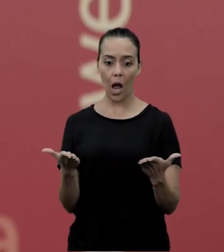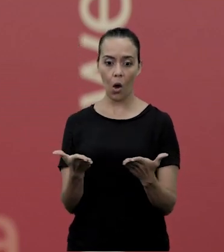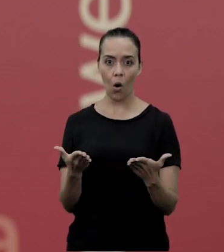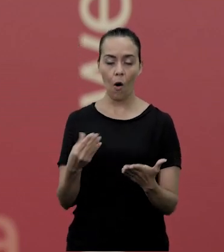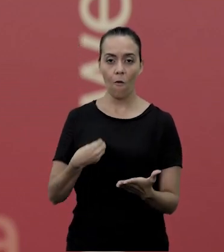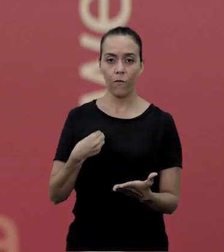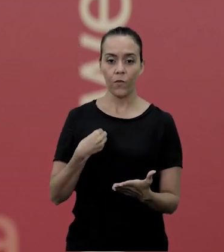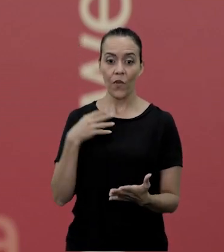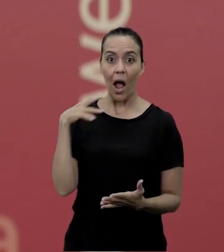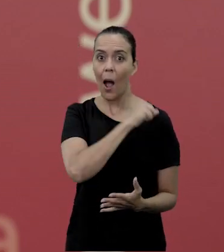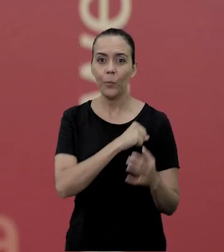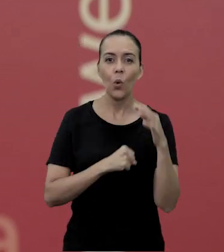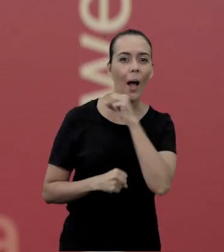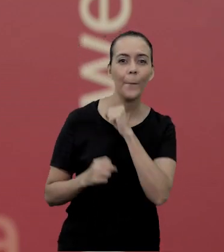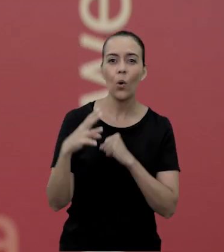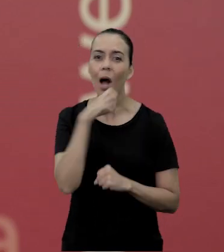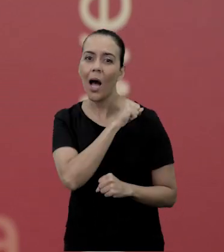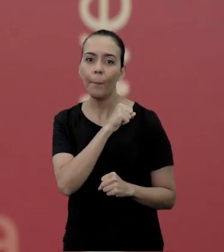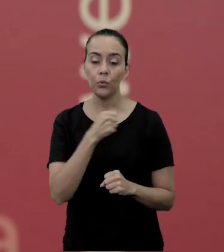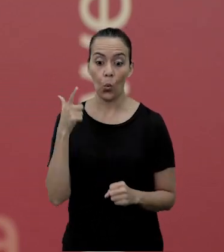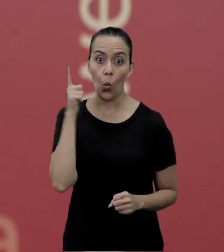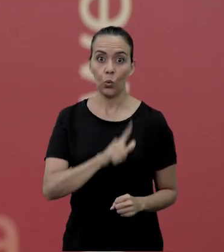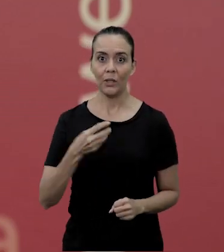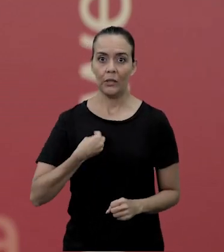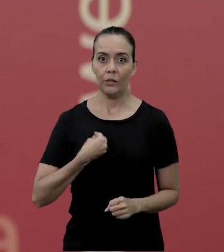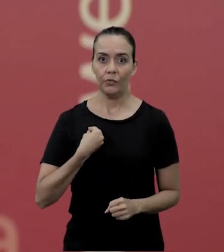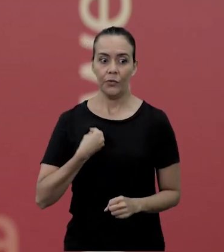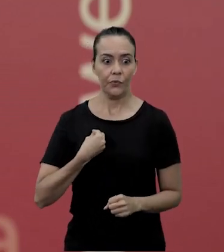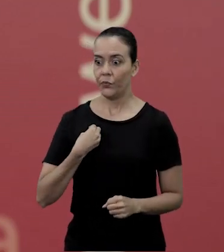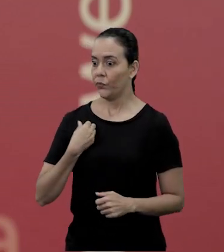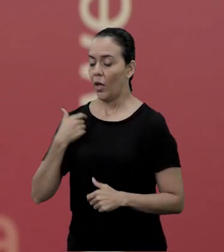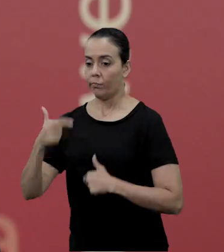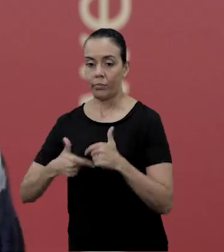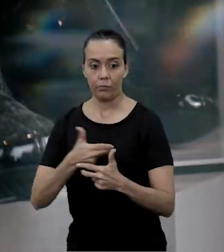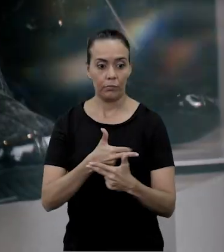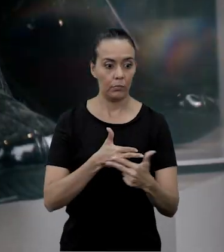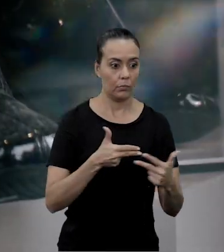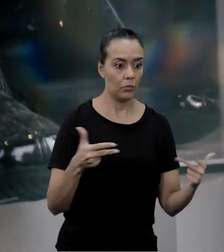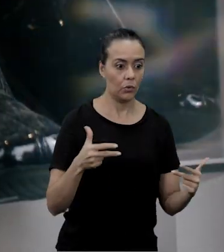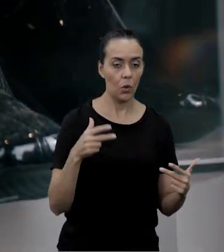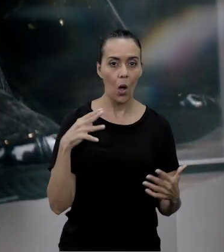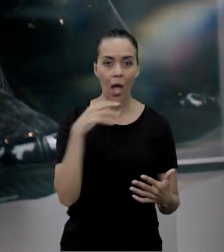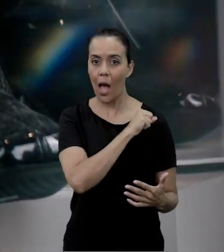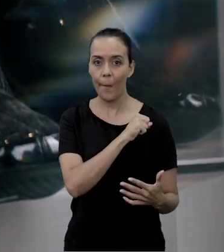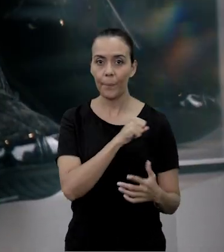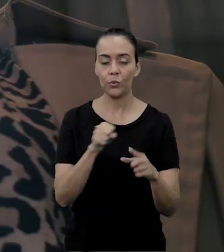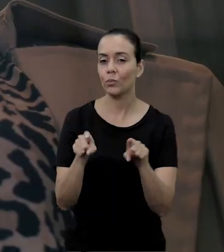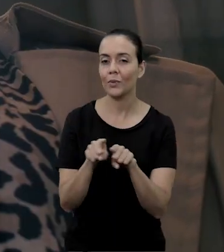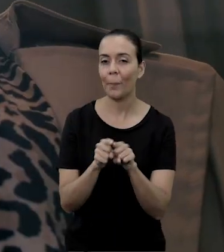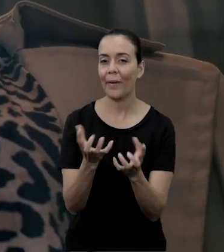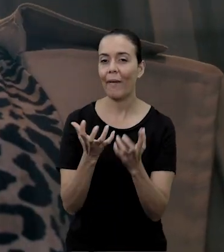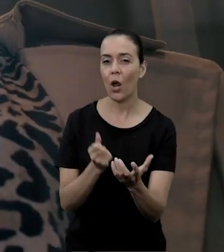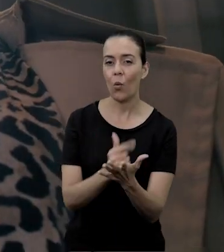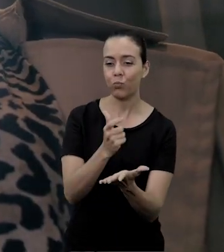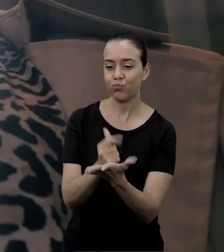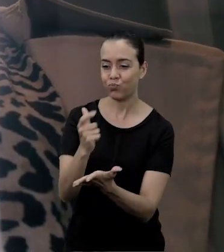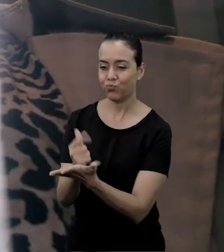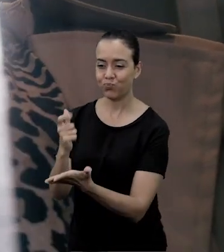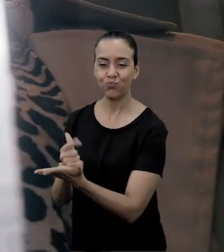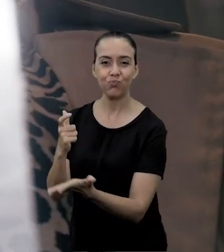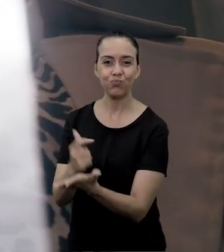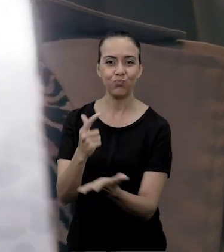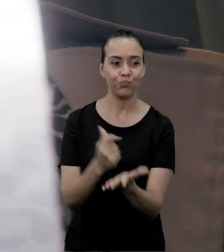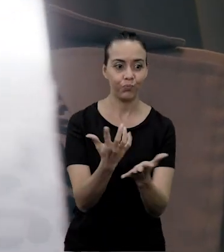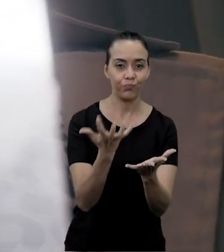o imediatismo seja da sobrevivência do dia a dia, ou seja, o imediatismo do consumo. E hoje parece que